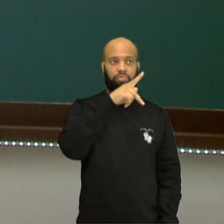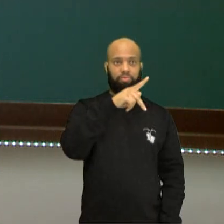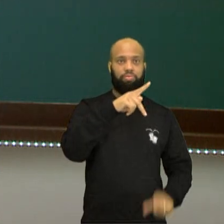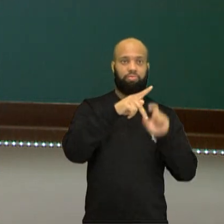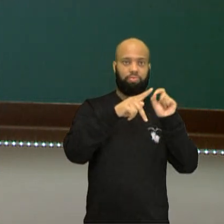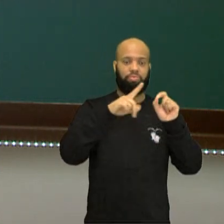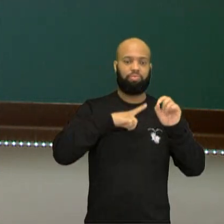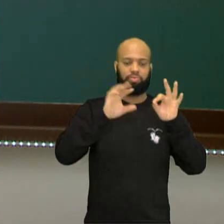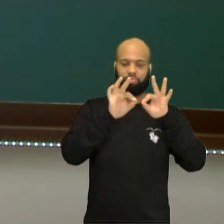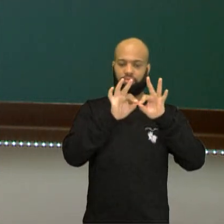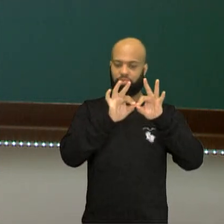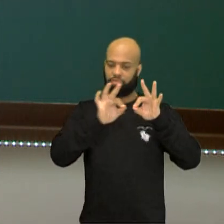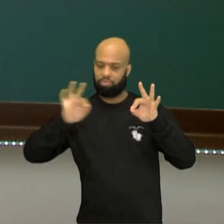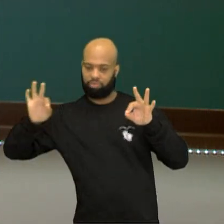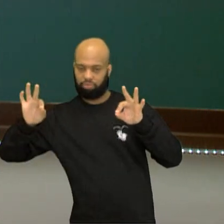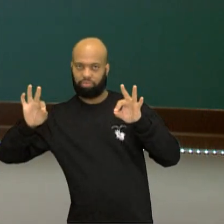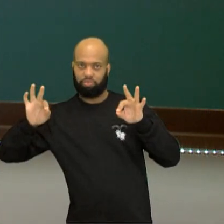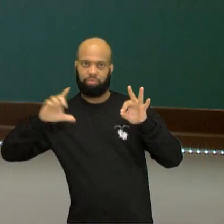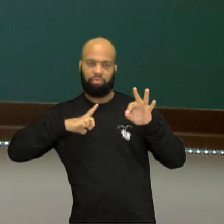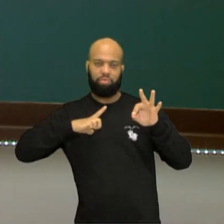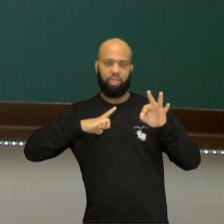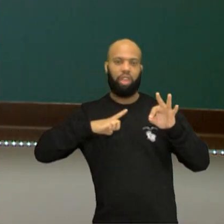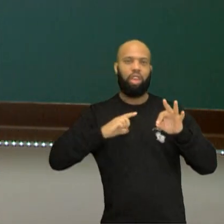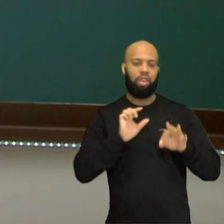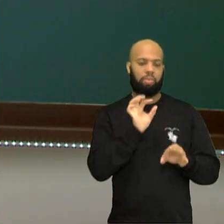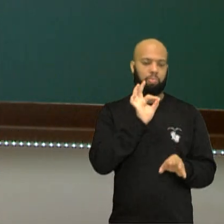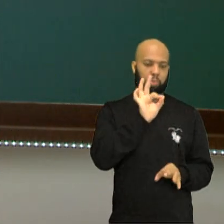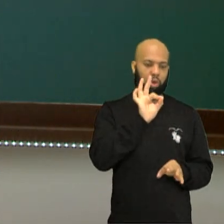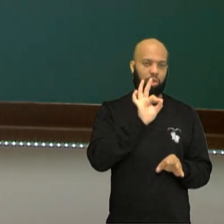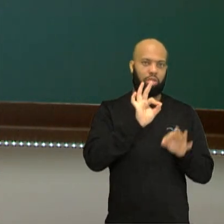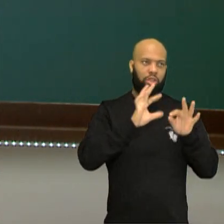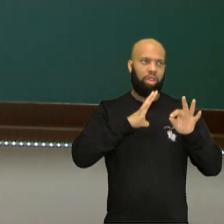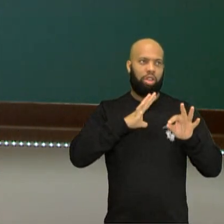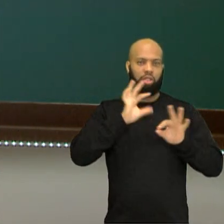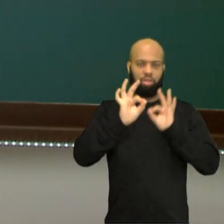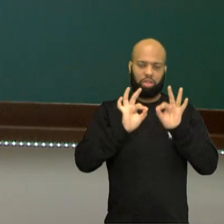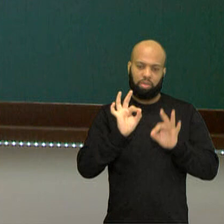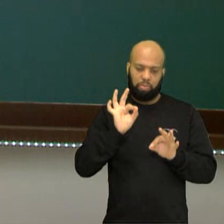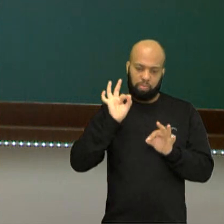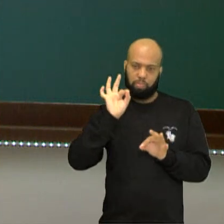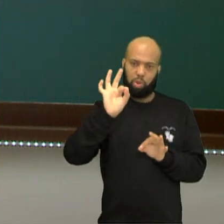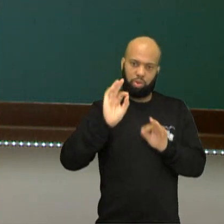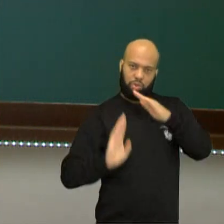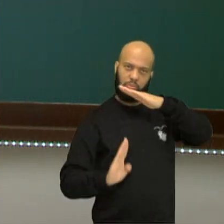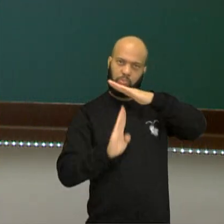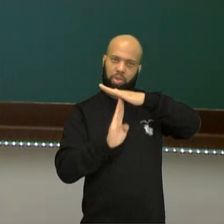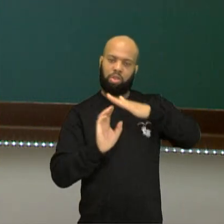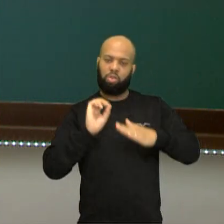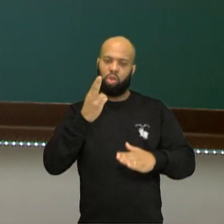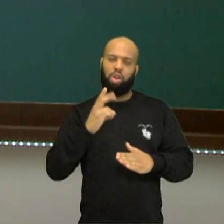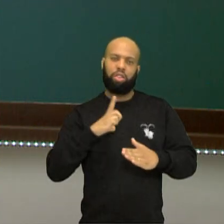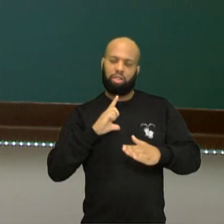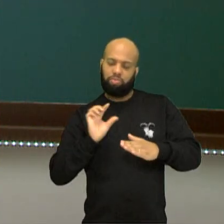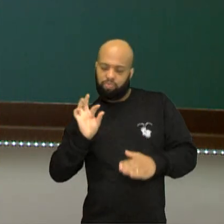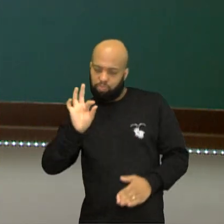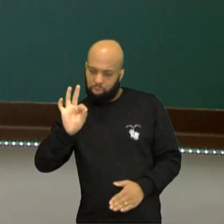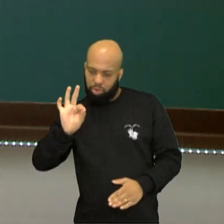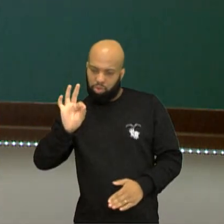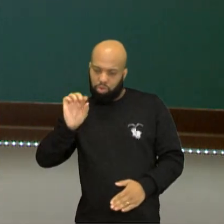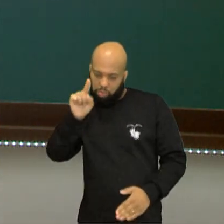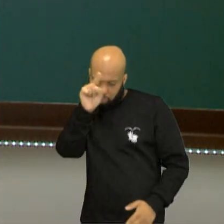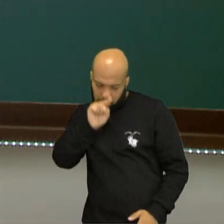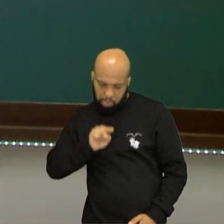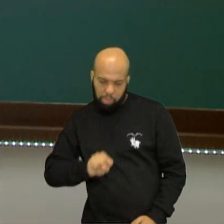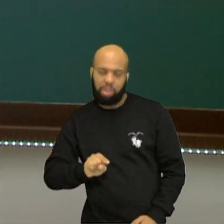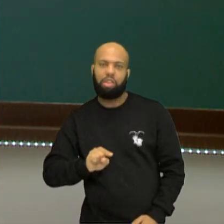aquela distância que vai de ponto máximo até o ponto máximo, ou de ponto mínimo até o ponto mínimo, que é a mesma, vai ser de π